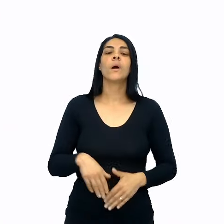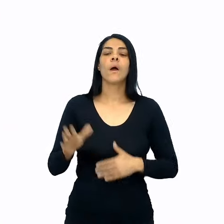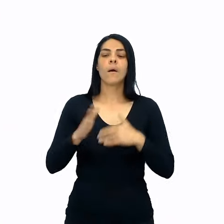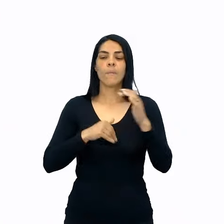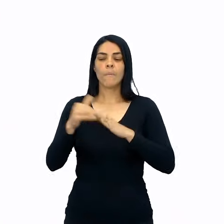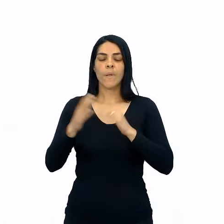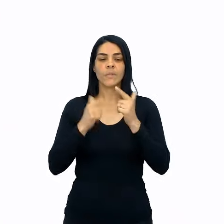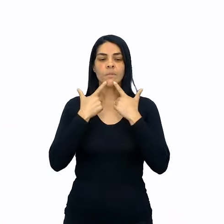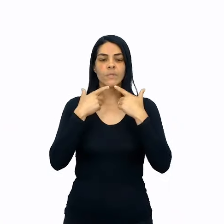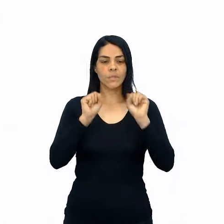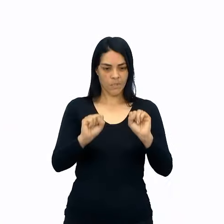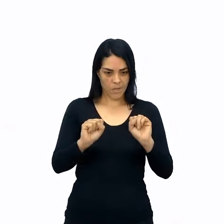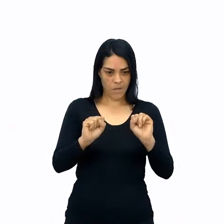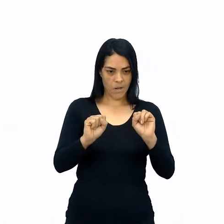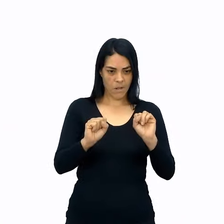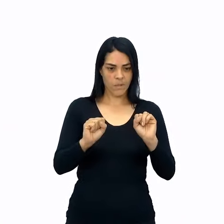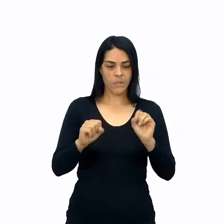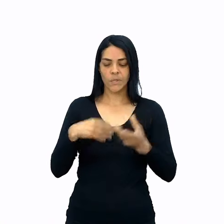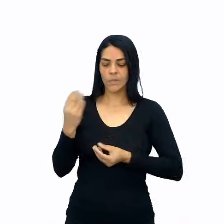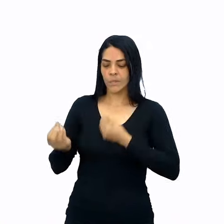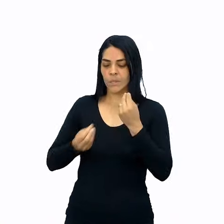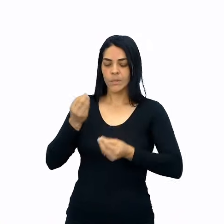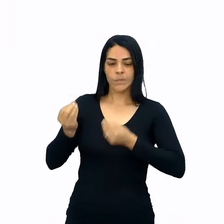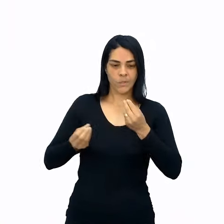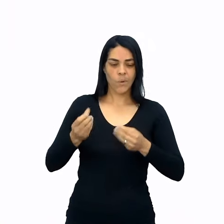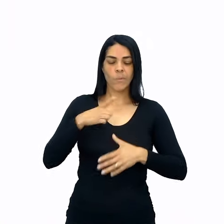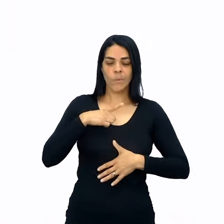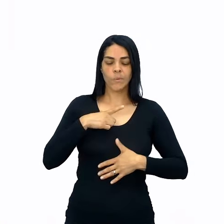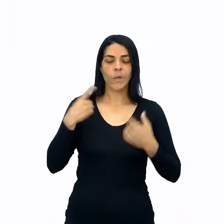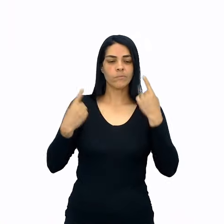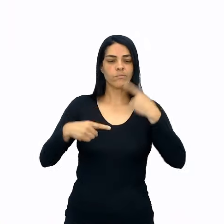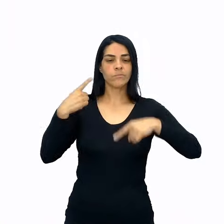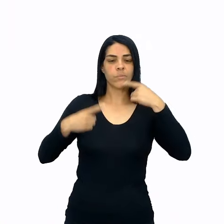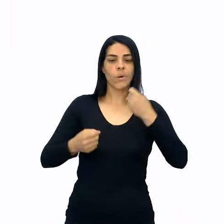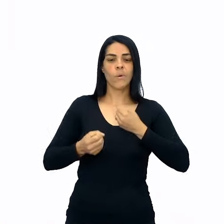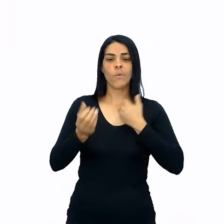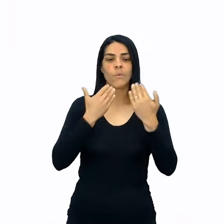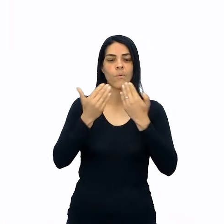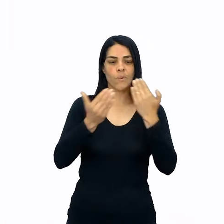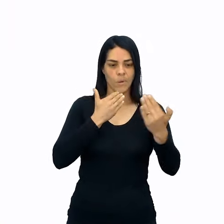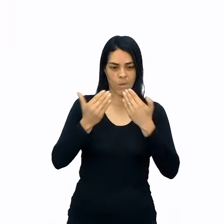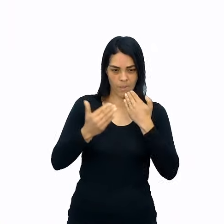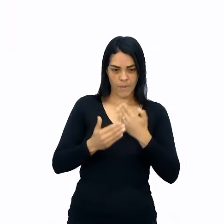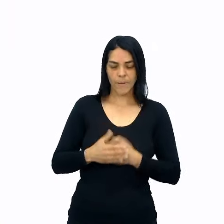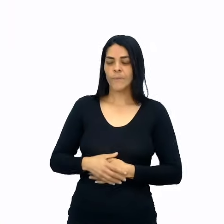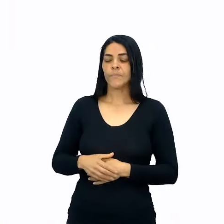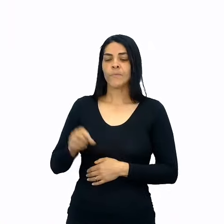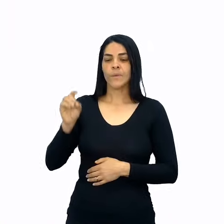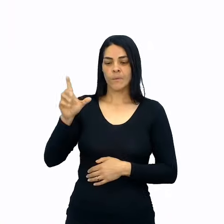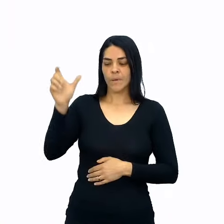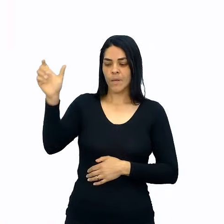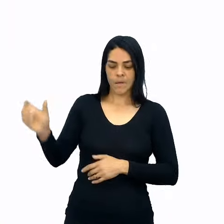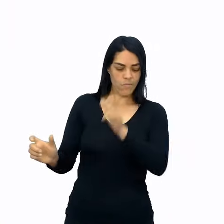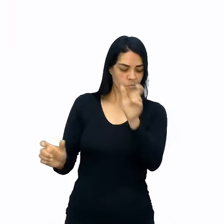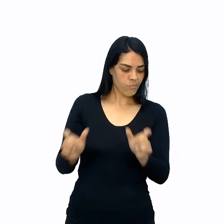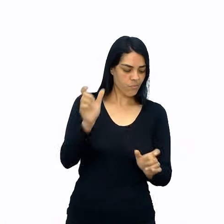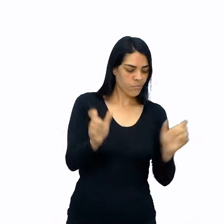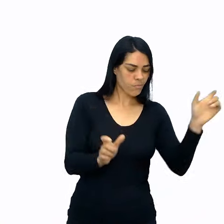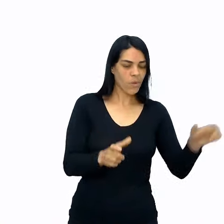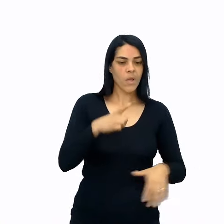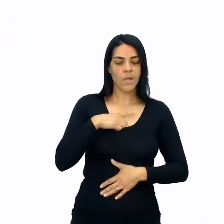para situar a noção teórica do discurso. Para cada uma das esferas da comunicação humana, há